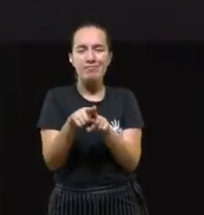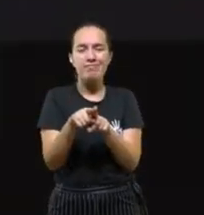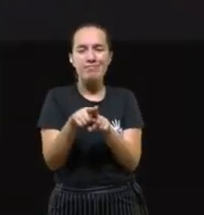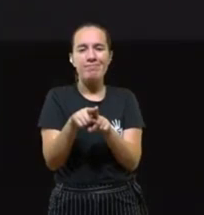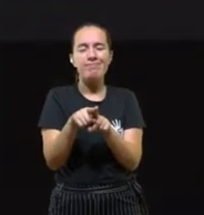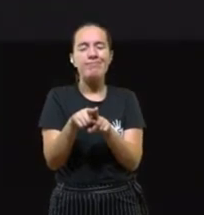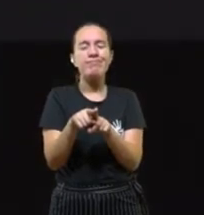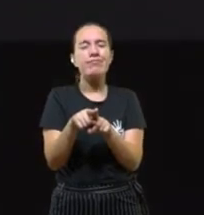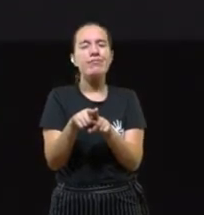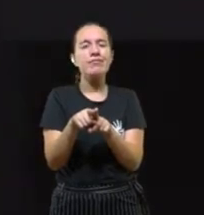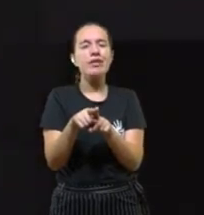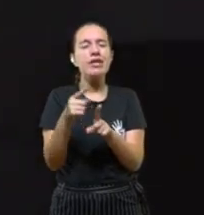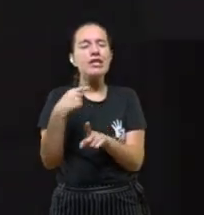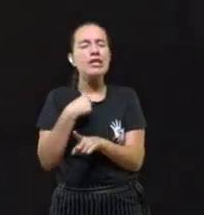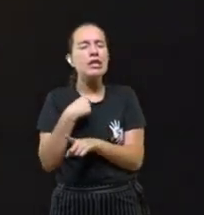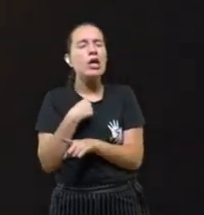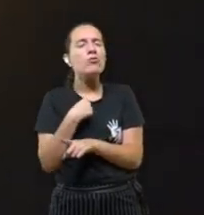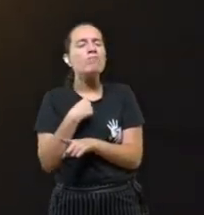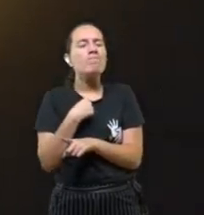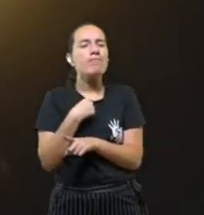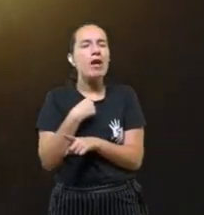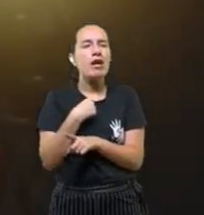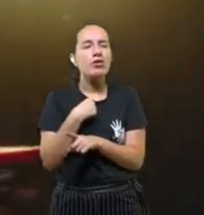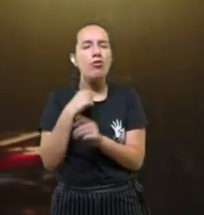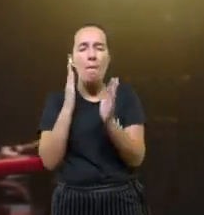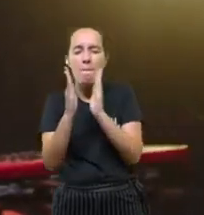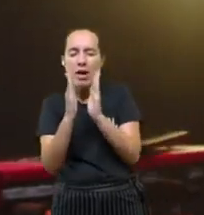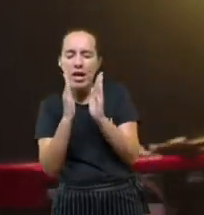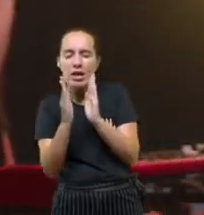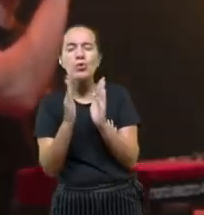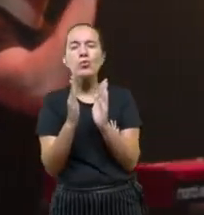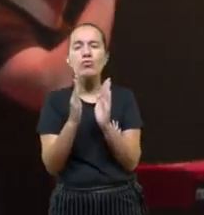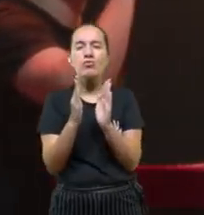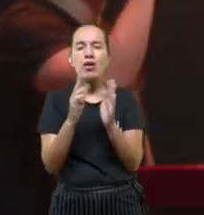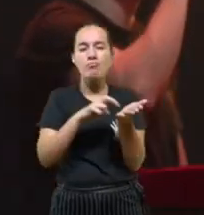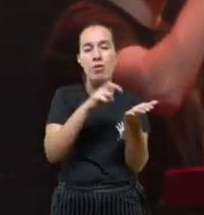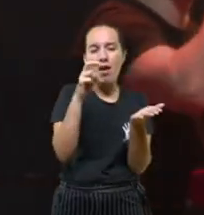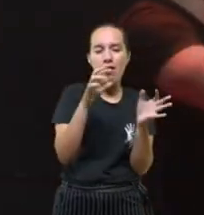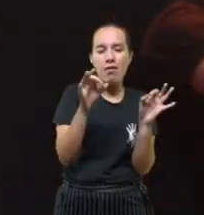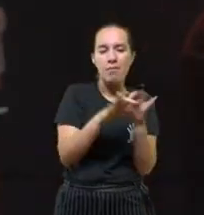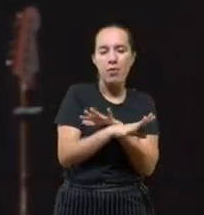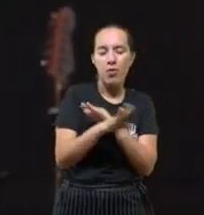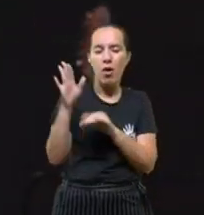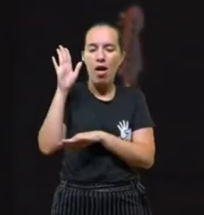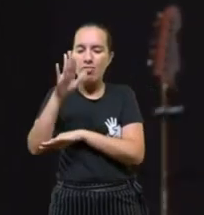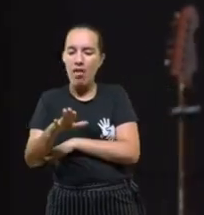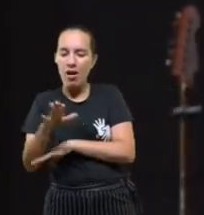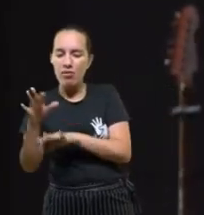na tarde, eu tive um tempo super intenso de